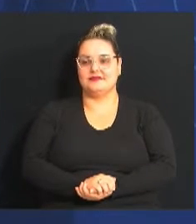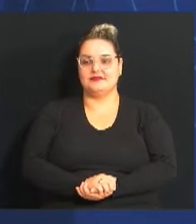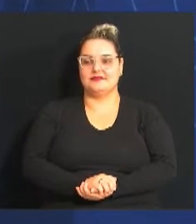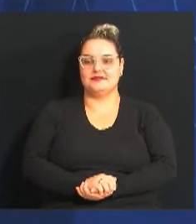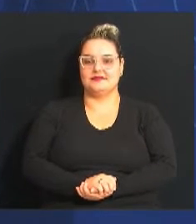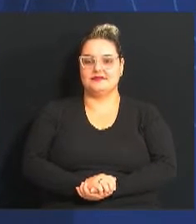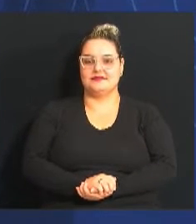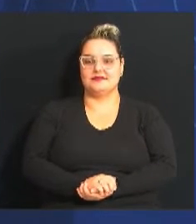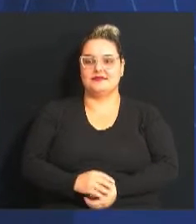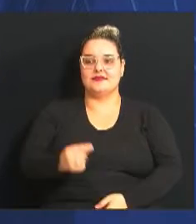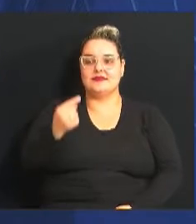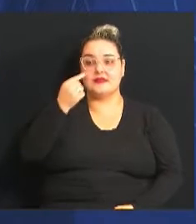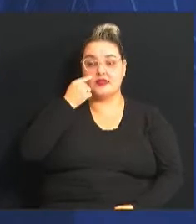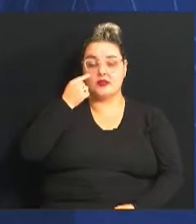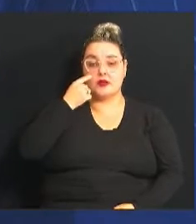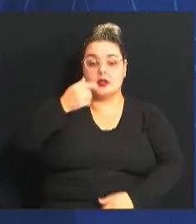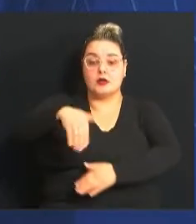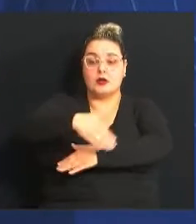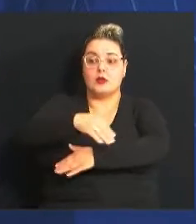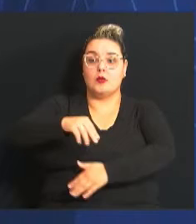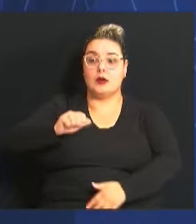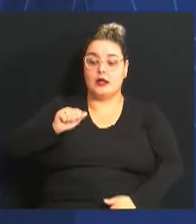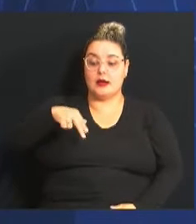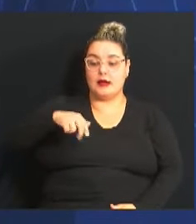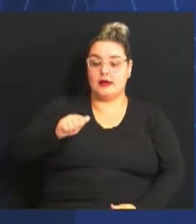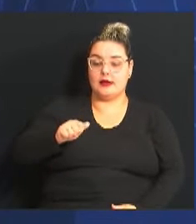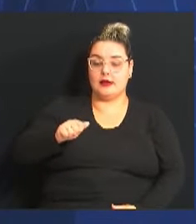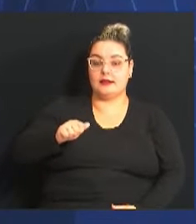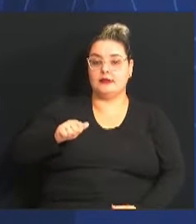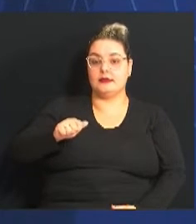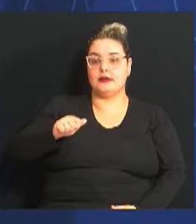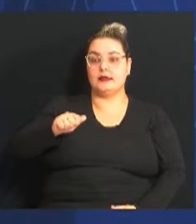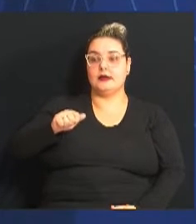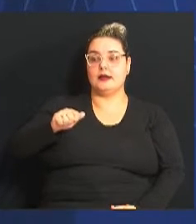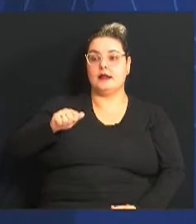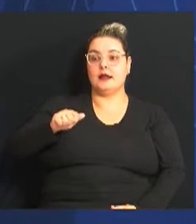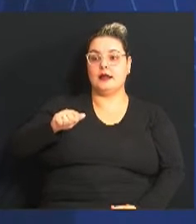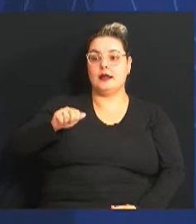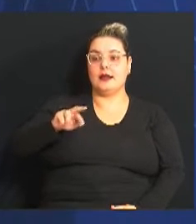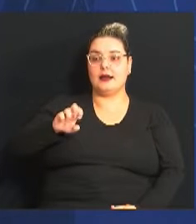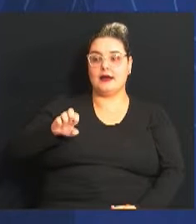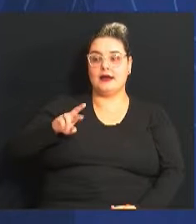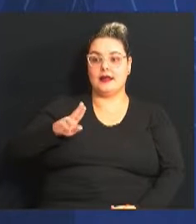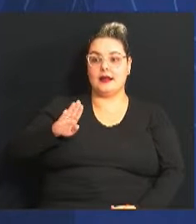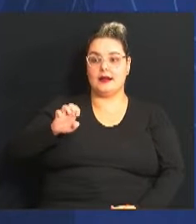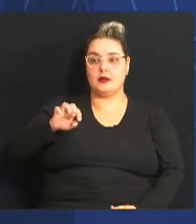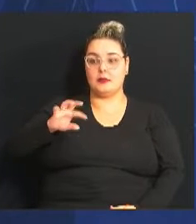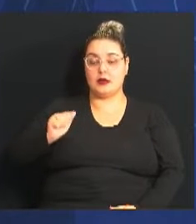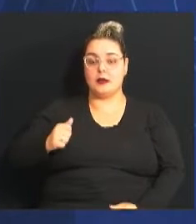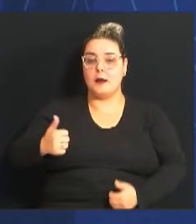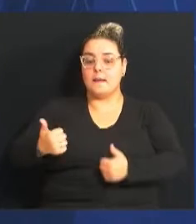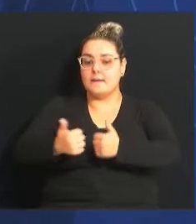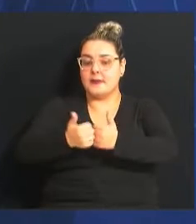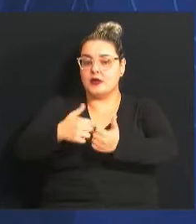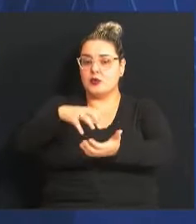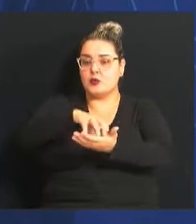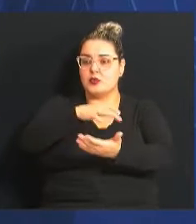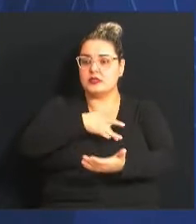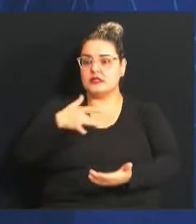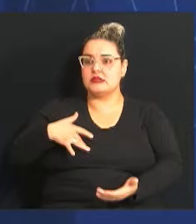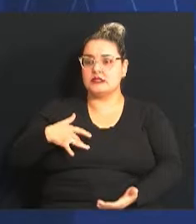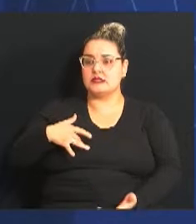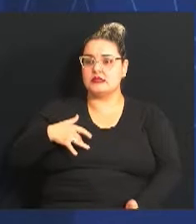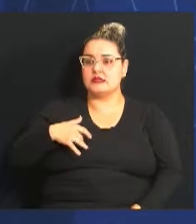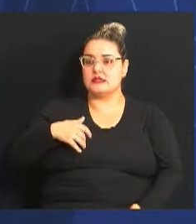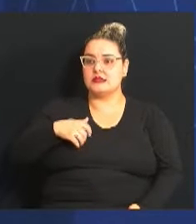Olha só, na rua Ana Monteiro Herbeta, próximo ao posto de saúde do bairro Satélite Íris 2, melhorias